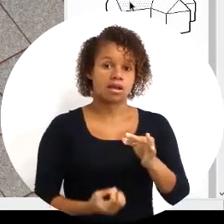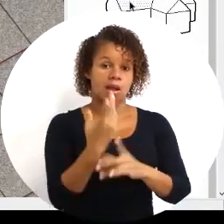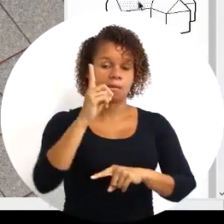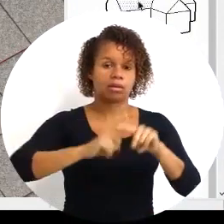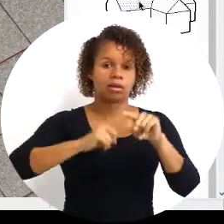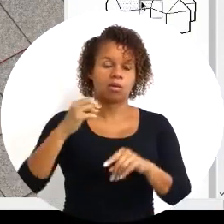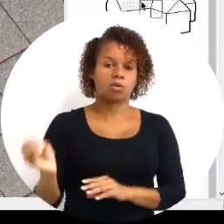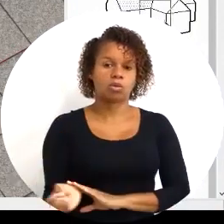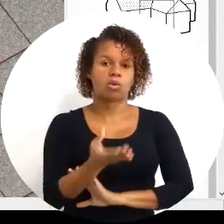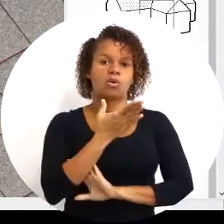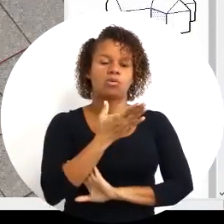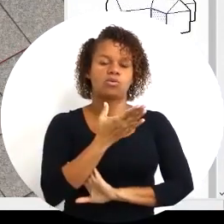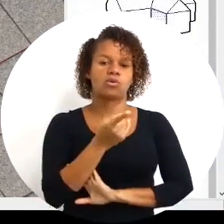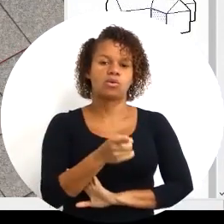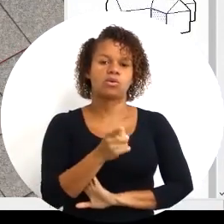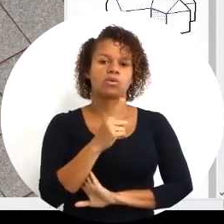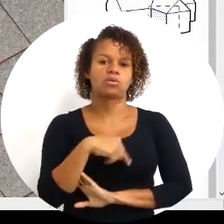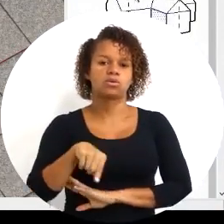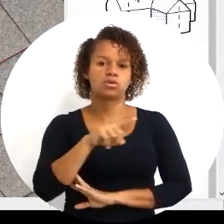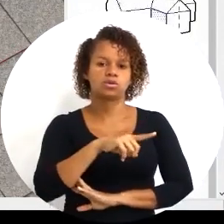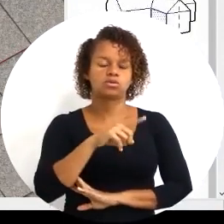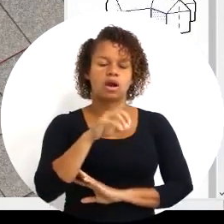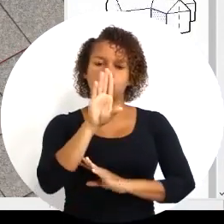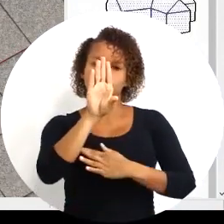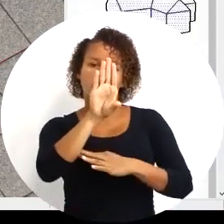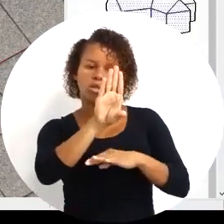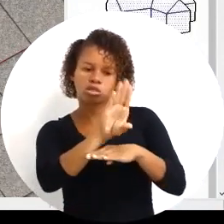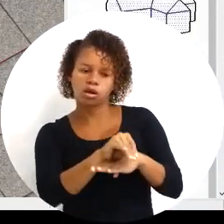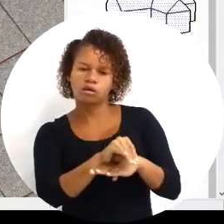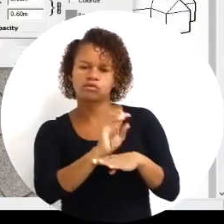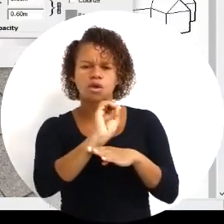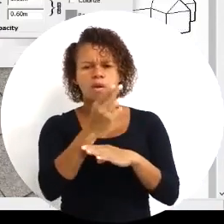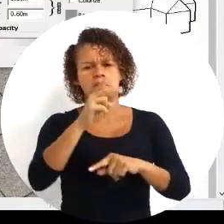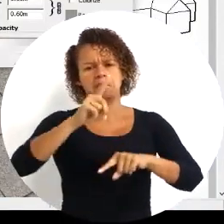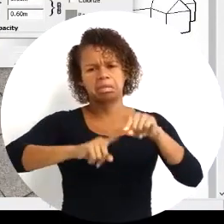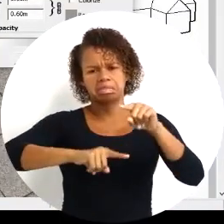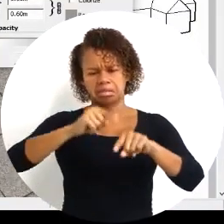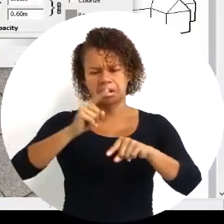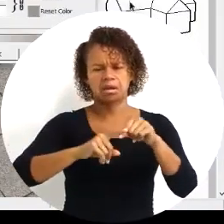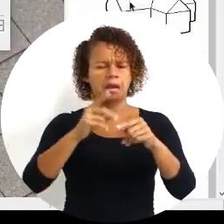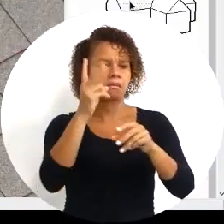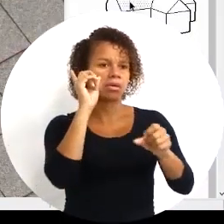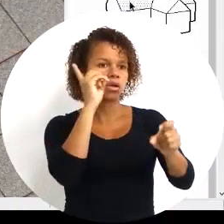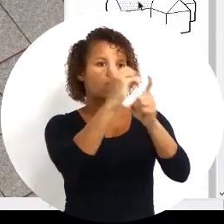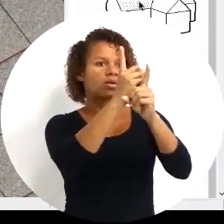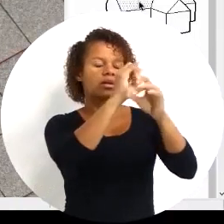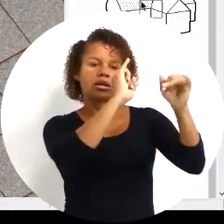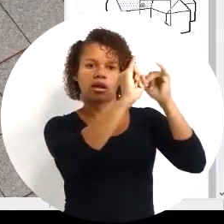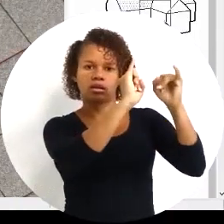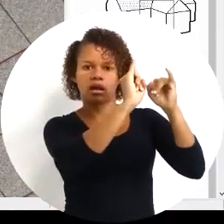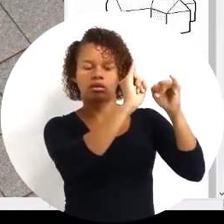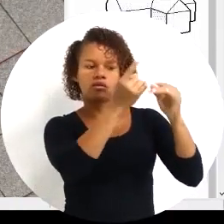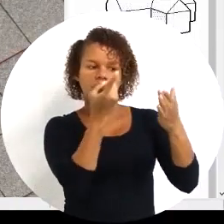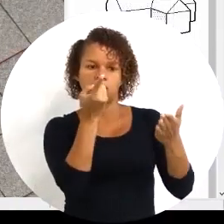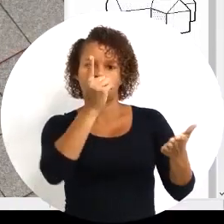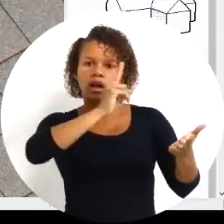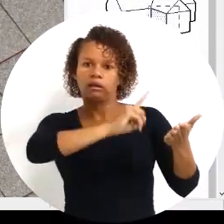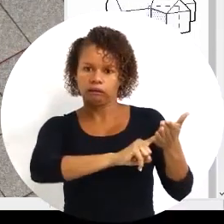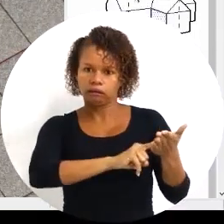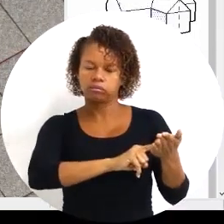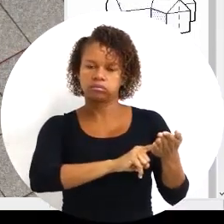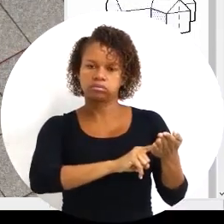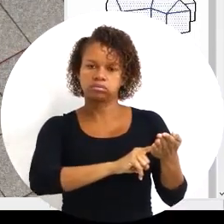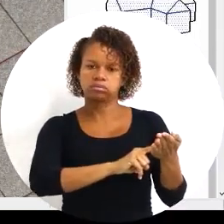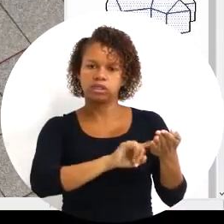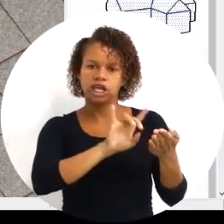E para criar um material novo, de uma fotografia ou de um material encontrado na internet, eu vou